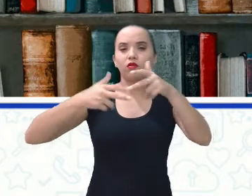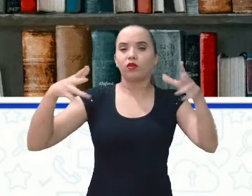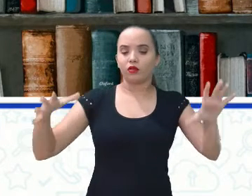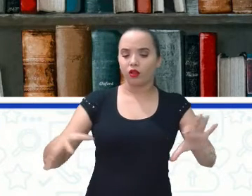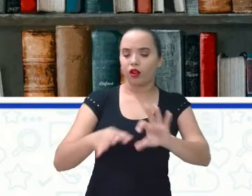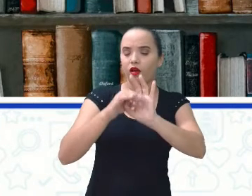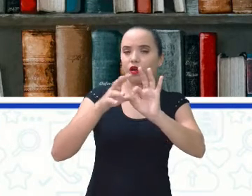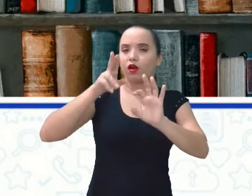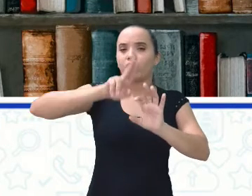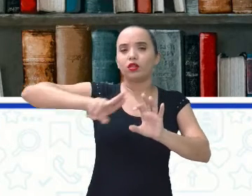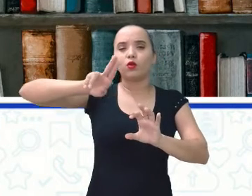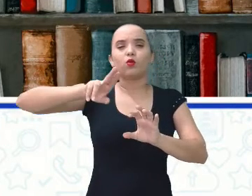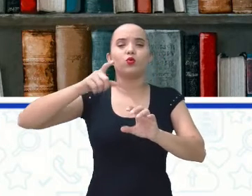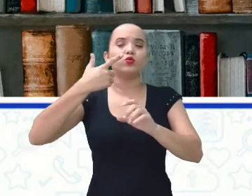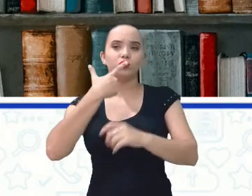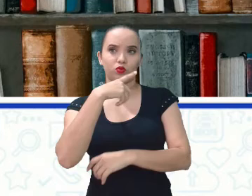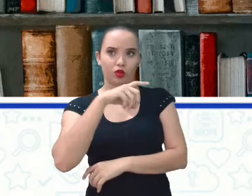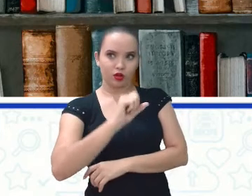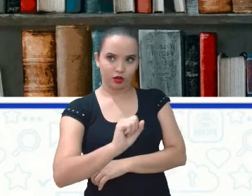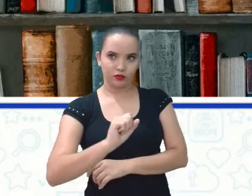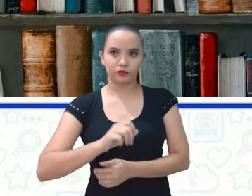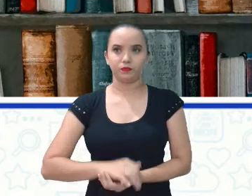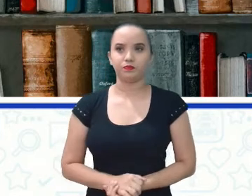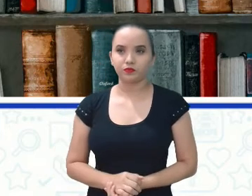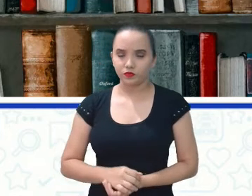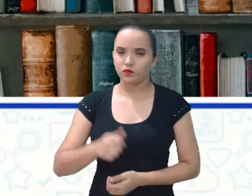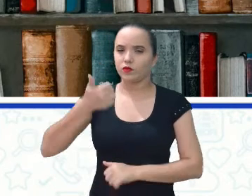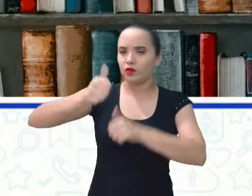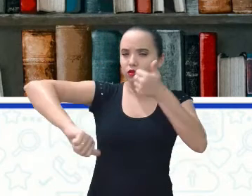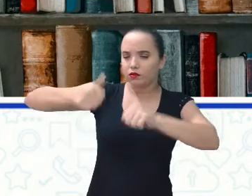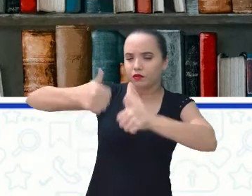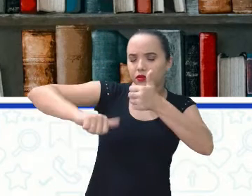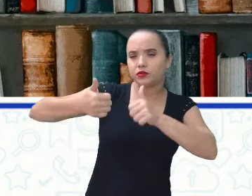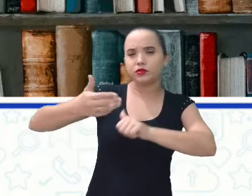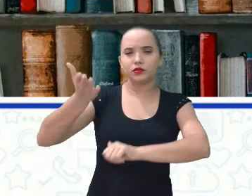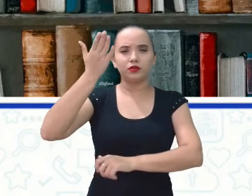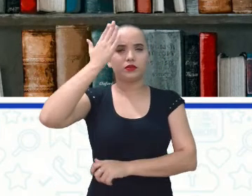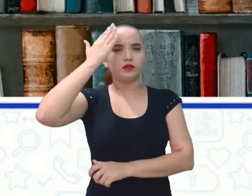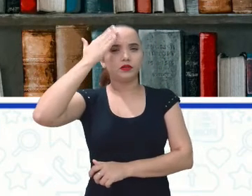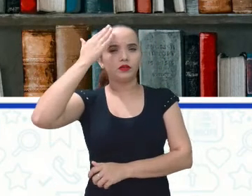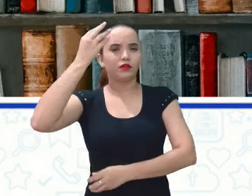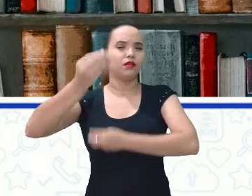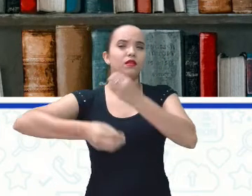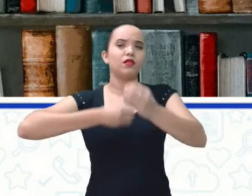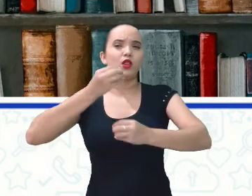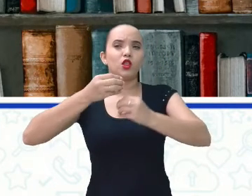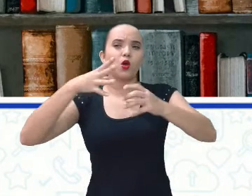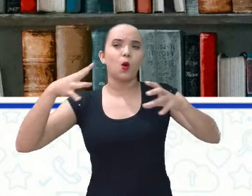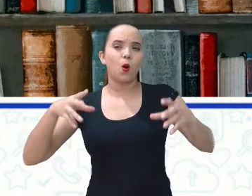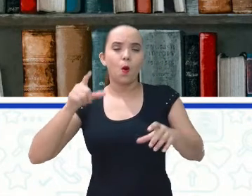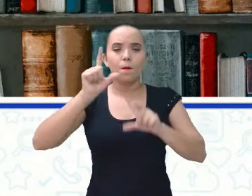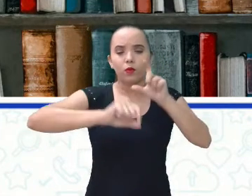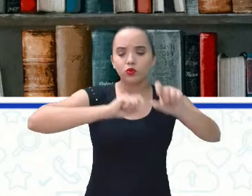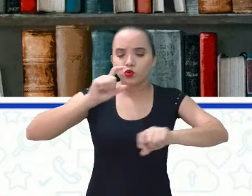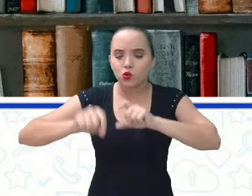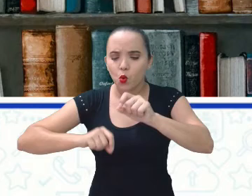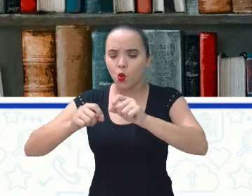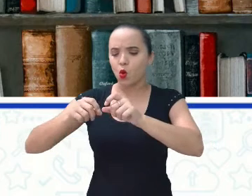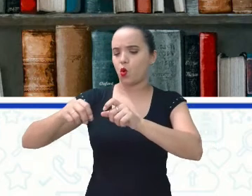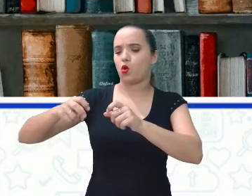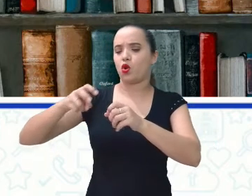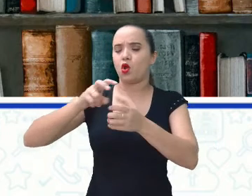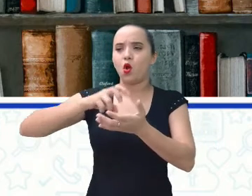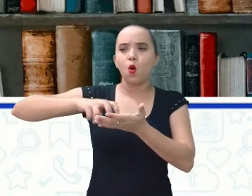contextos de uso da língua, analisando e inferindo efeitos de sentido decorrente da escolha de